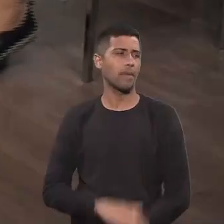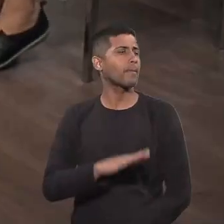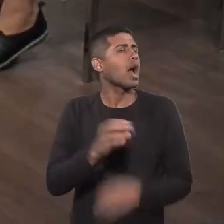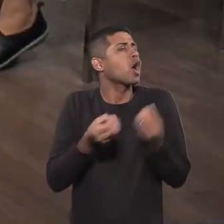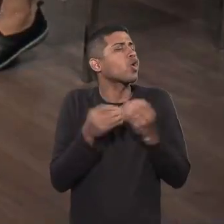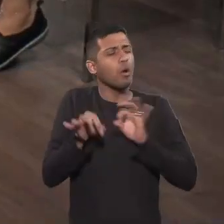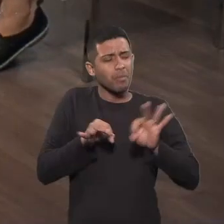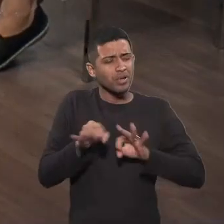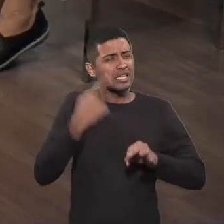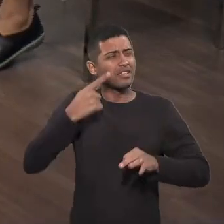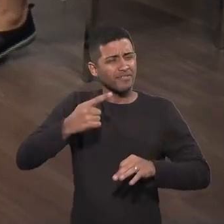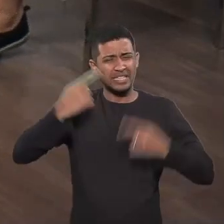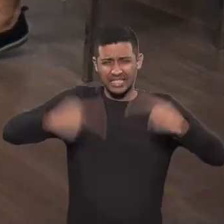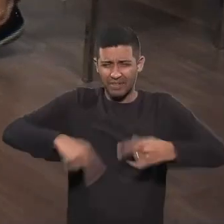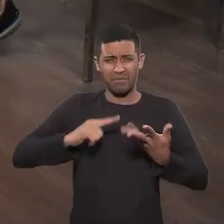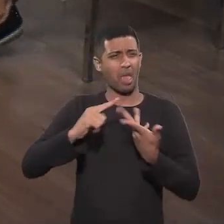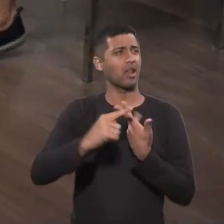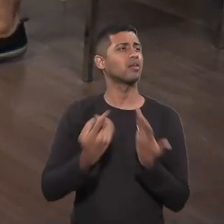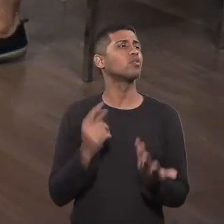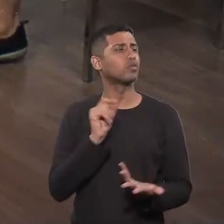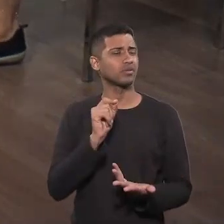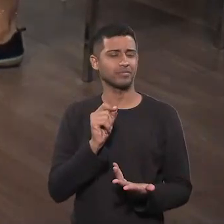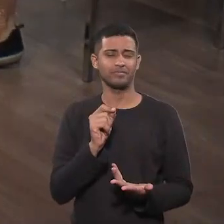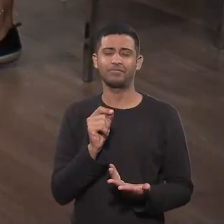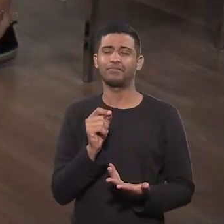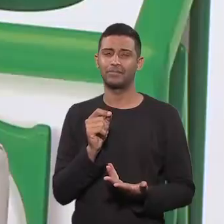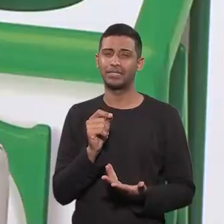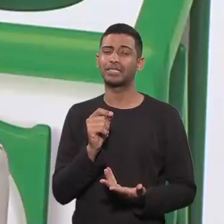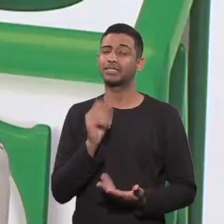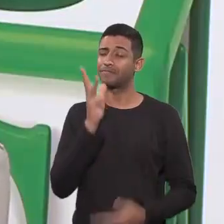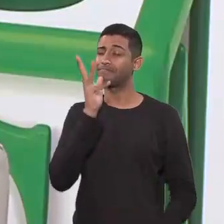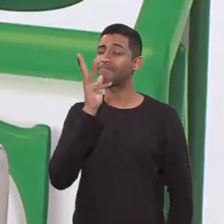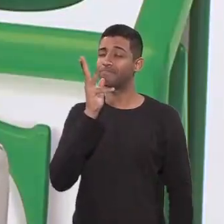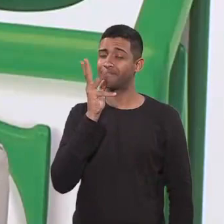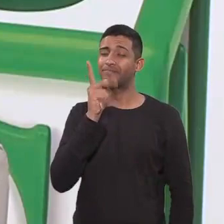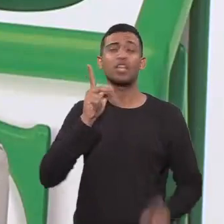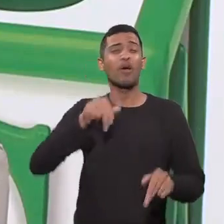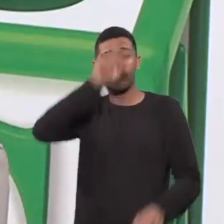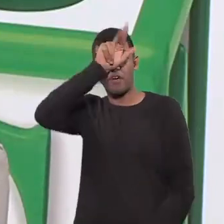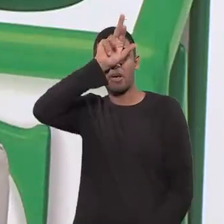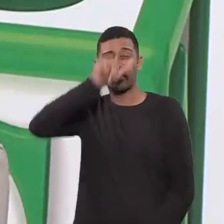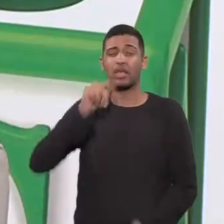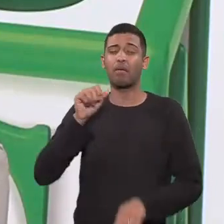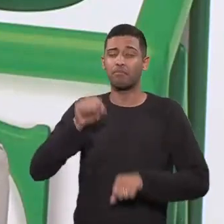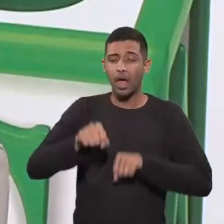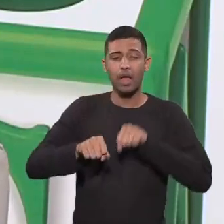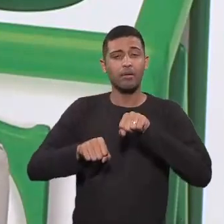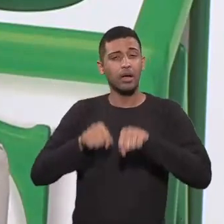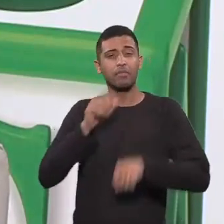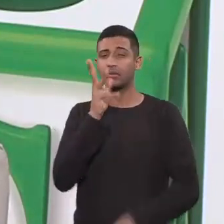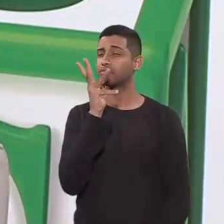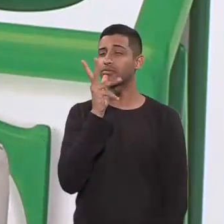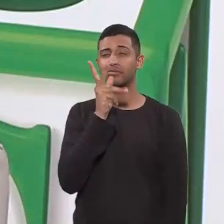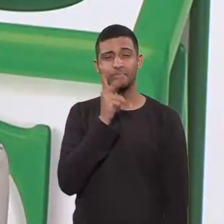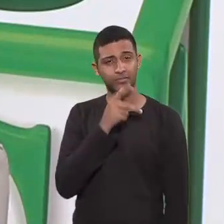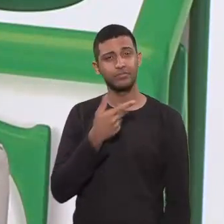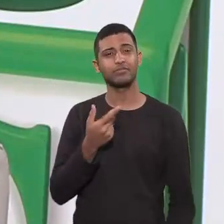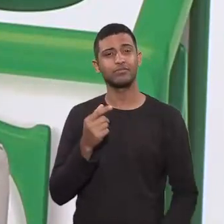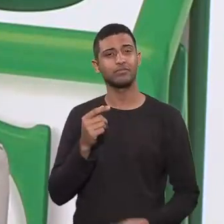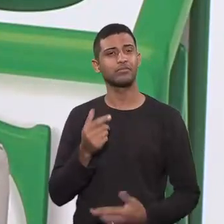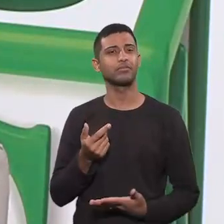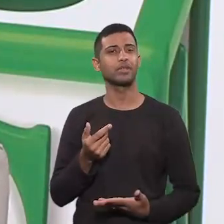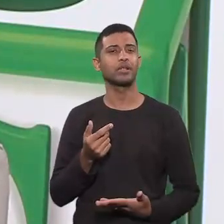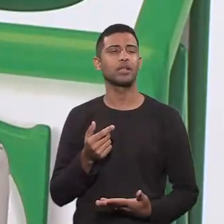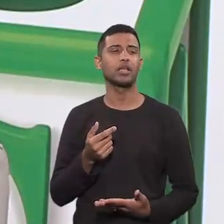processo? Quais os principais desafios que a tua pesquisa trabalho apontou? de formiguinha. Durante o dia, nos turnos